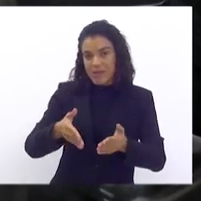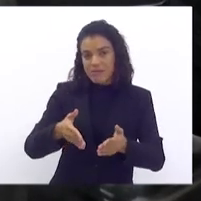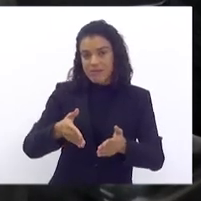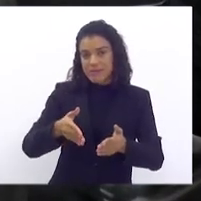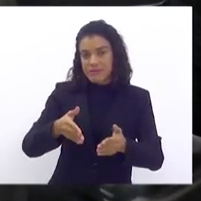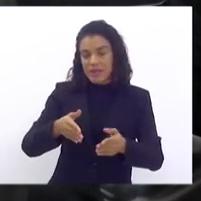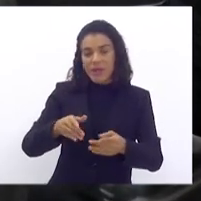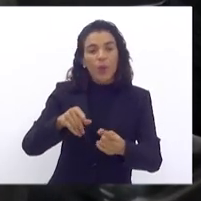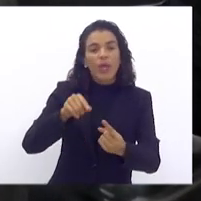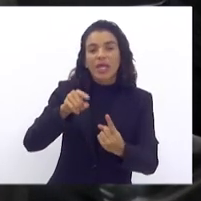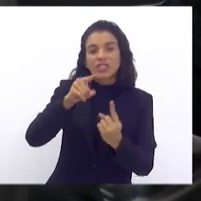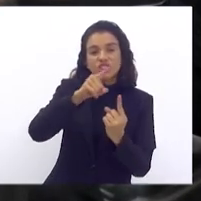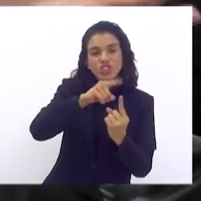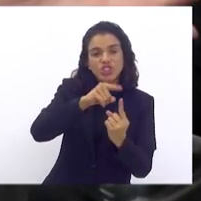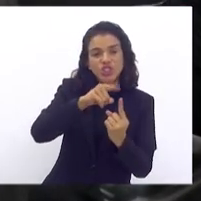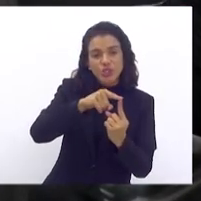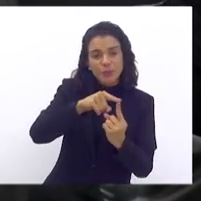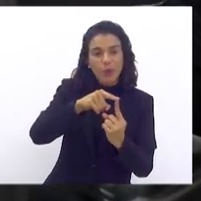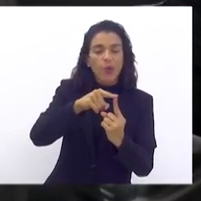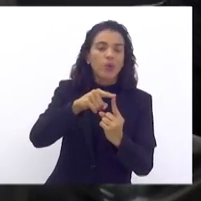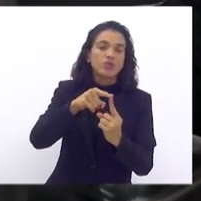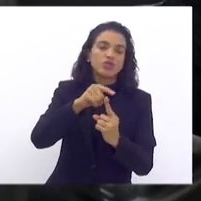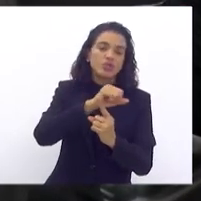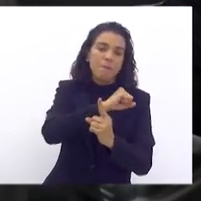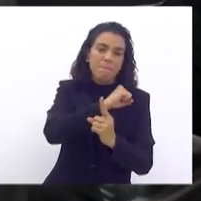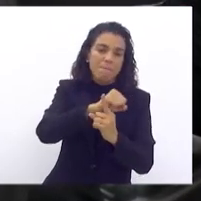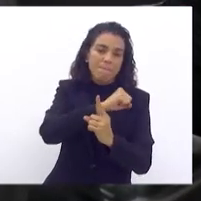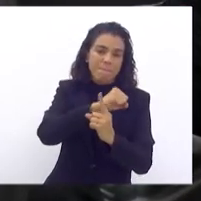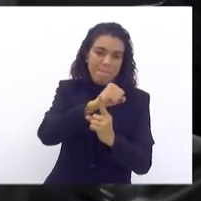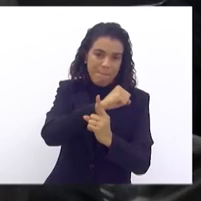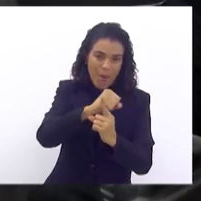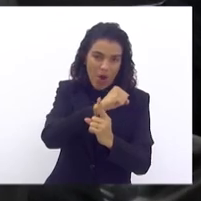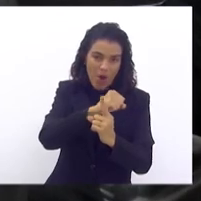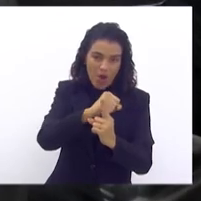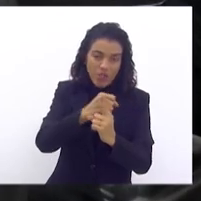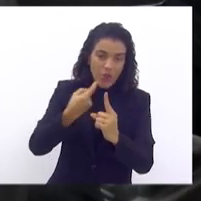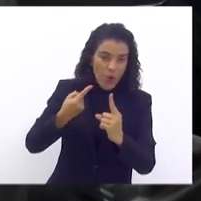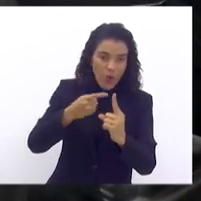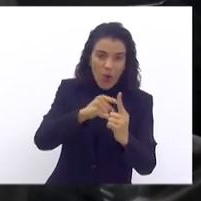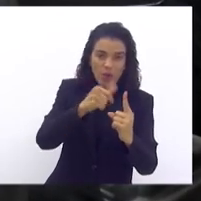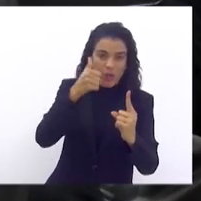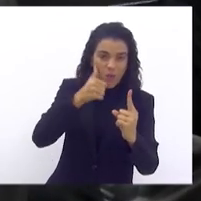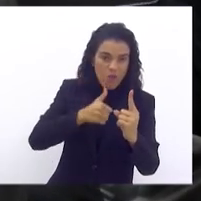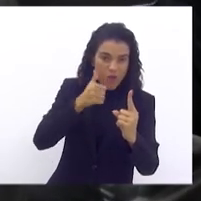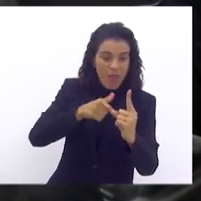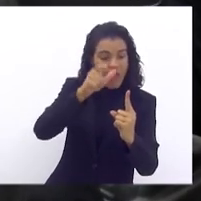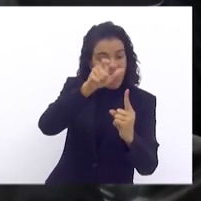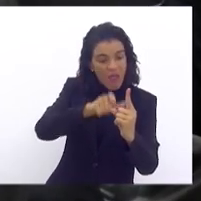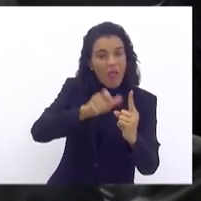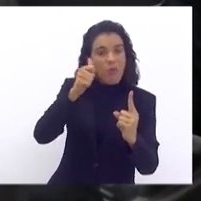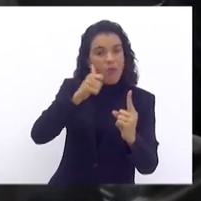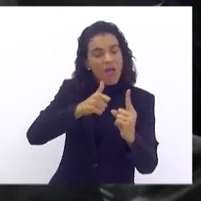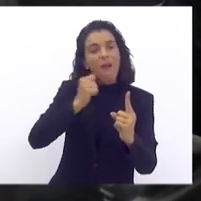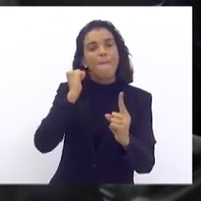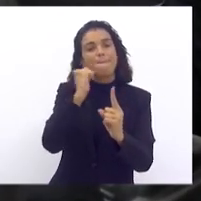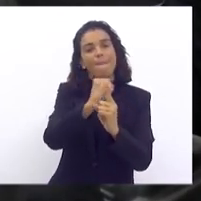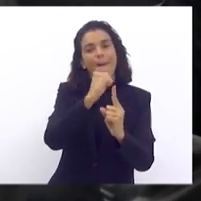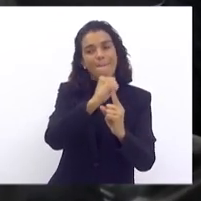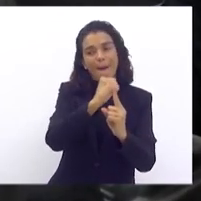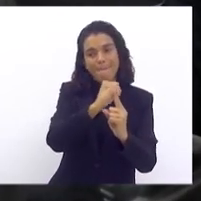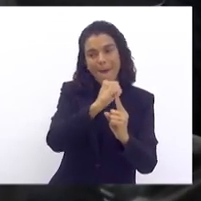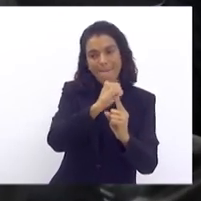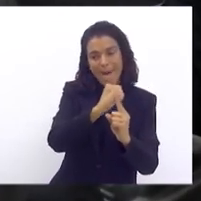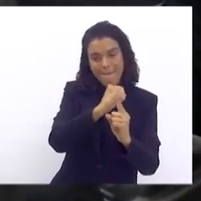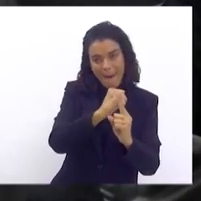o homicídio, que no caso vem a ser o feminicídio, praticado contra a mulher pelo fato dela ser mulher, e na época as